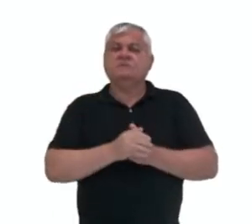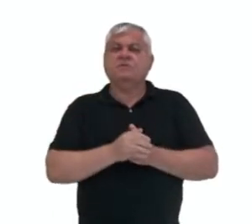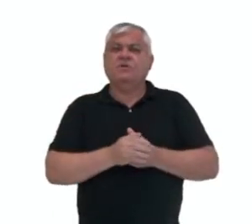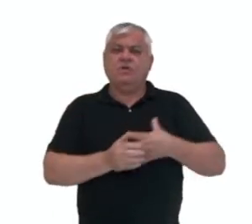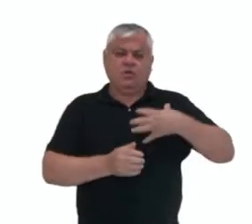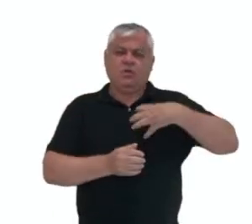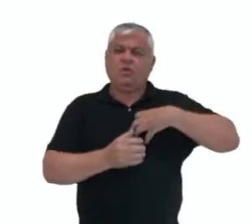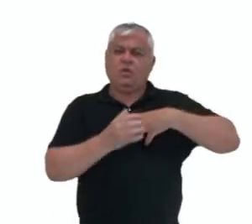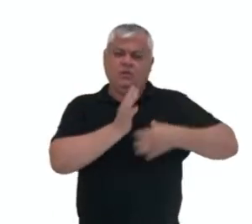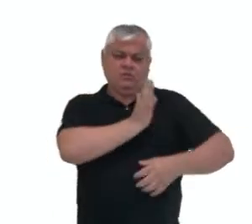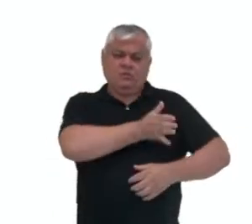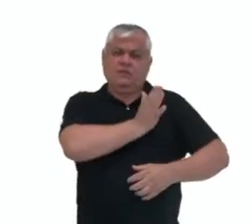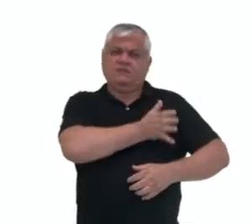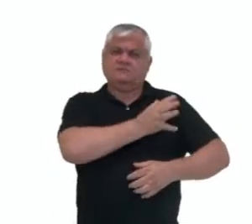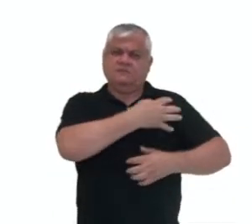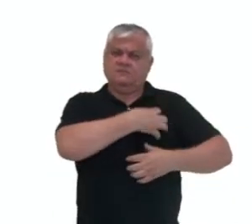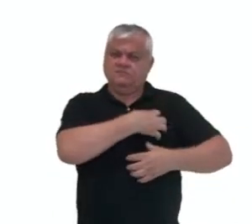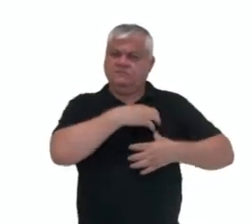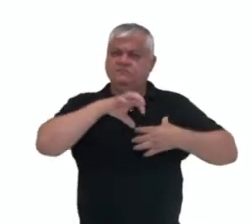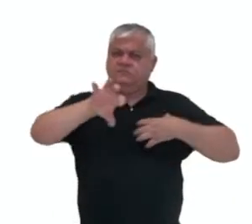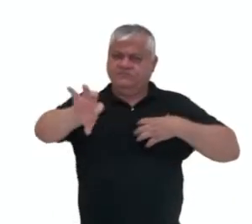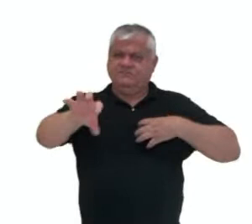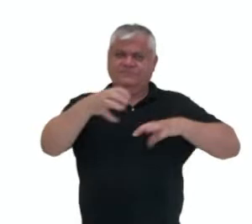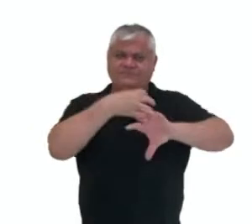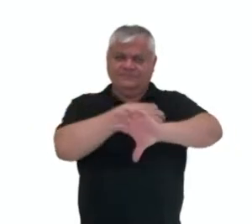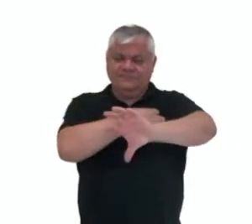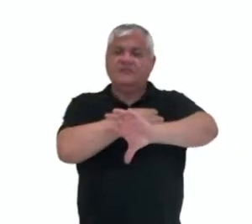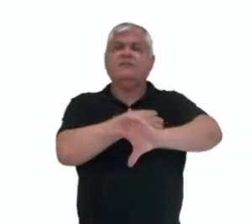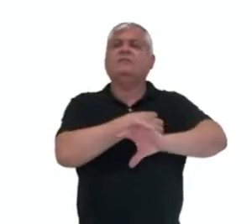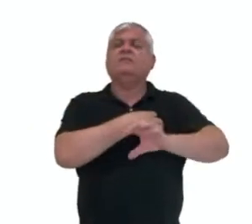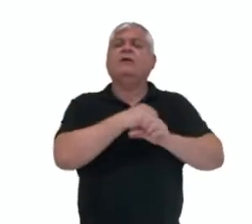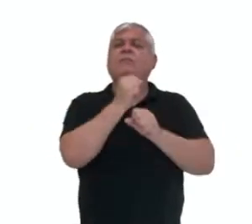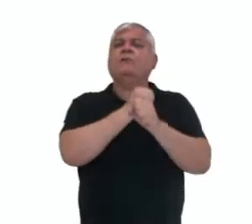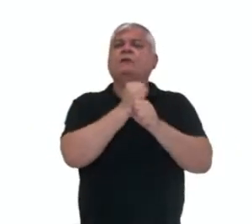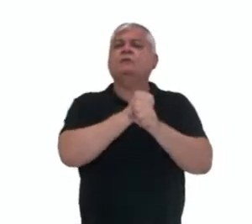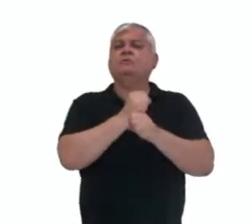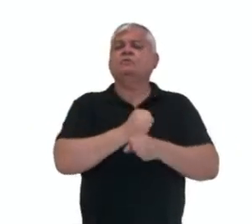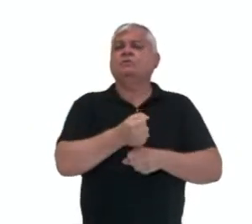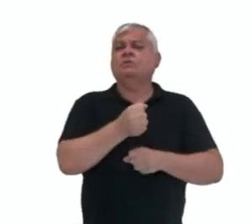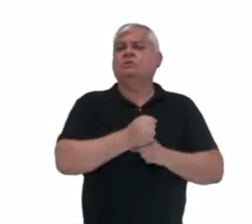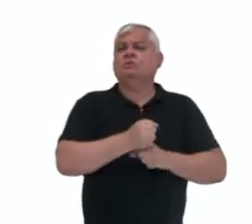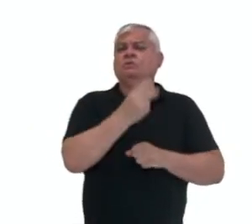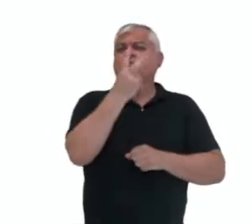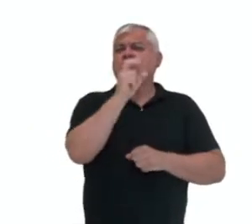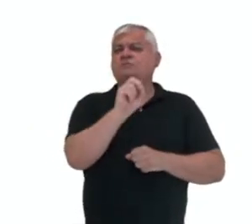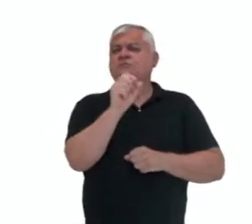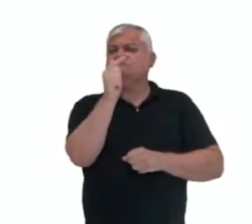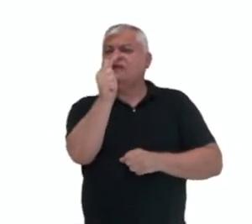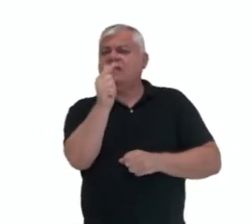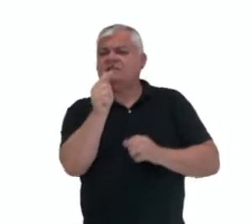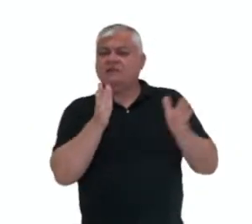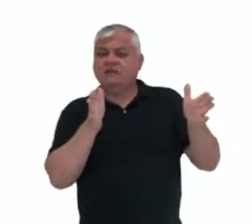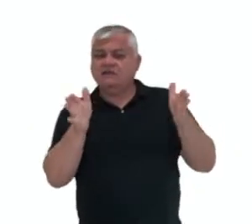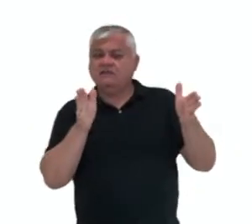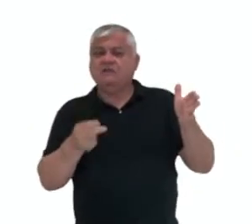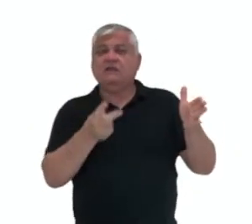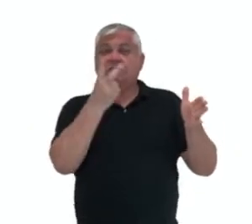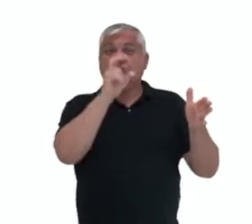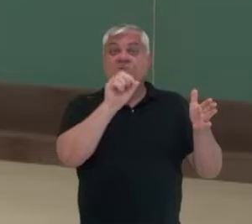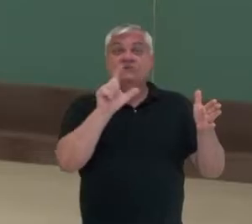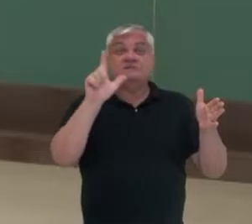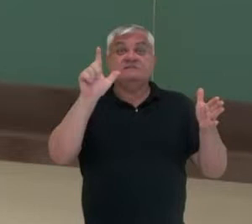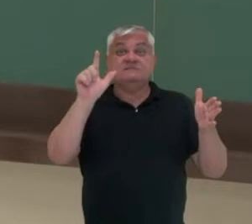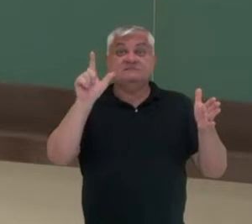coração realizado no Brasil durante o período de 2007 até 2016. Então a gente tem que começar a ler, colocar, ver